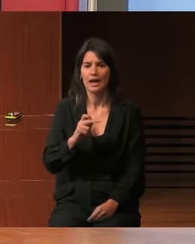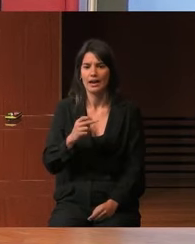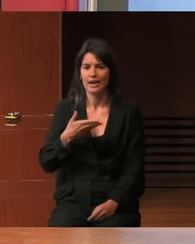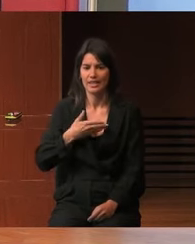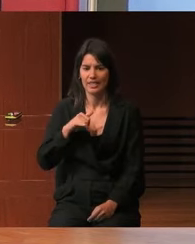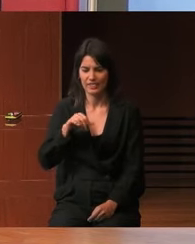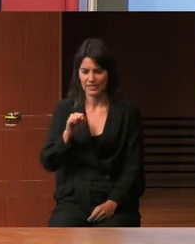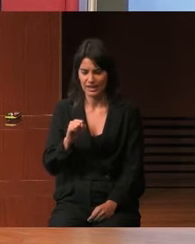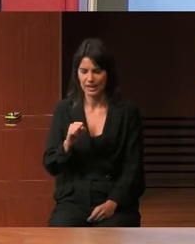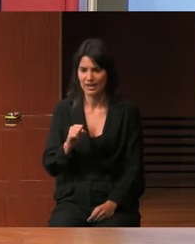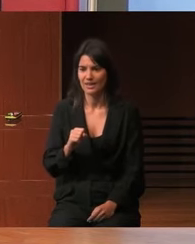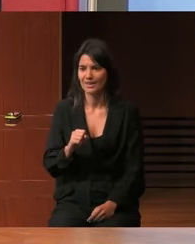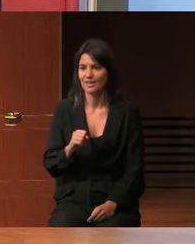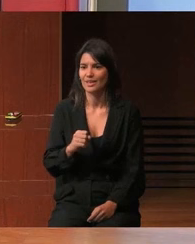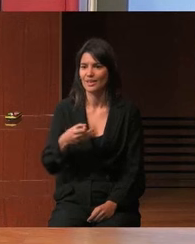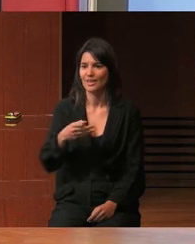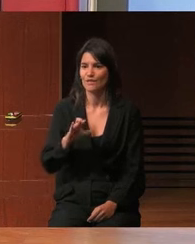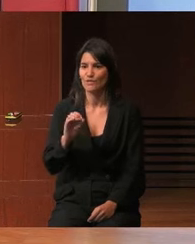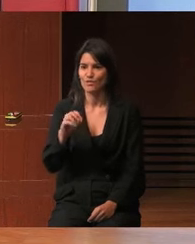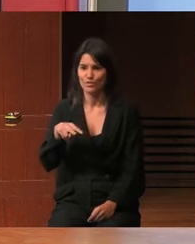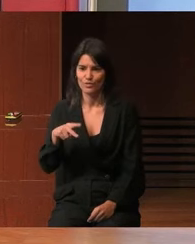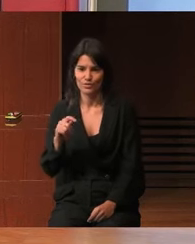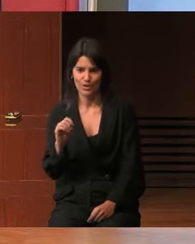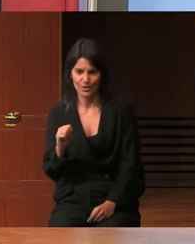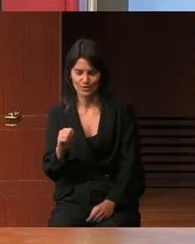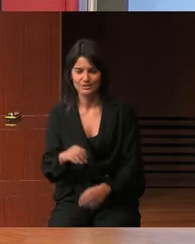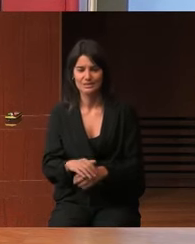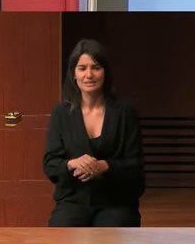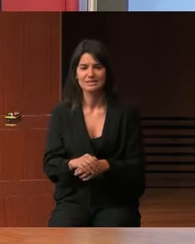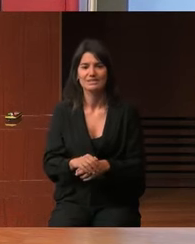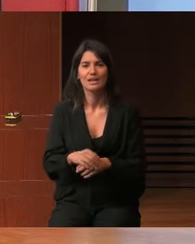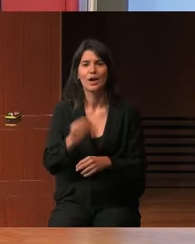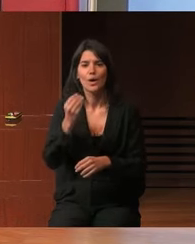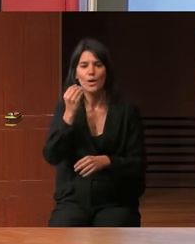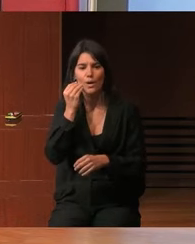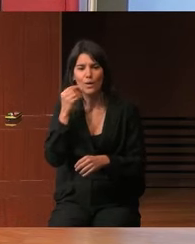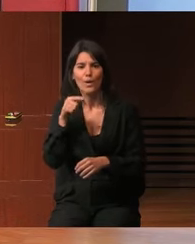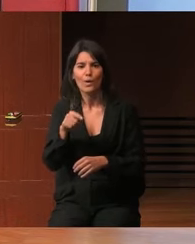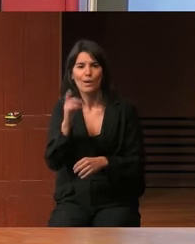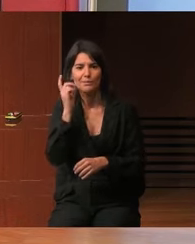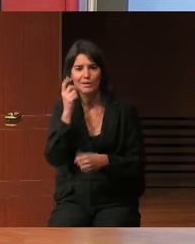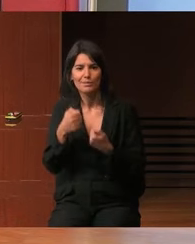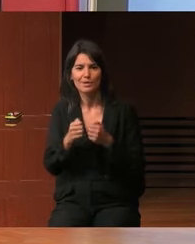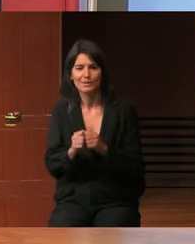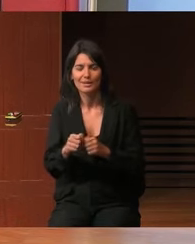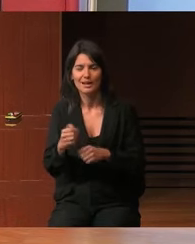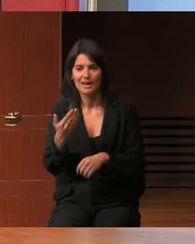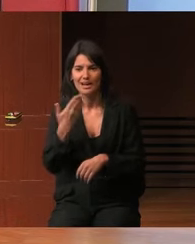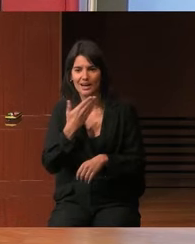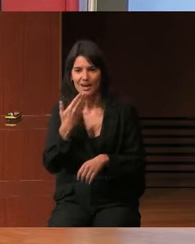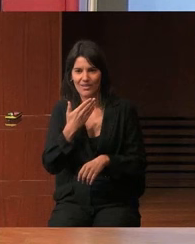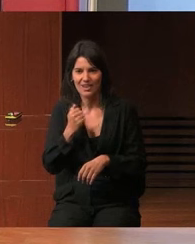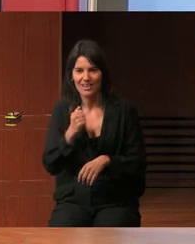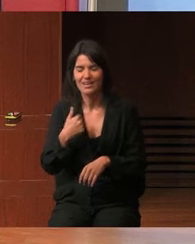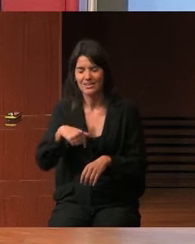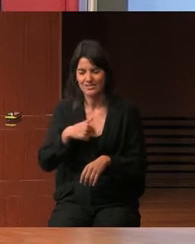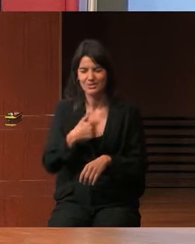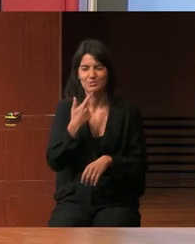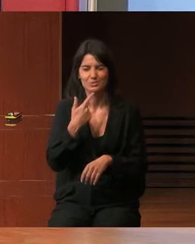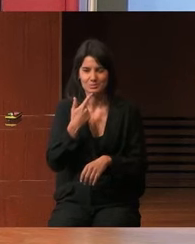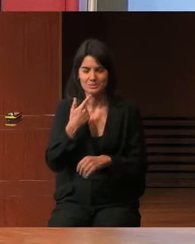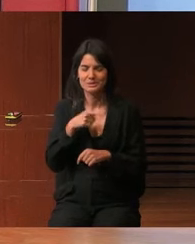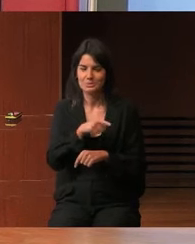ou pesquisarmos como how to niche your phone into class, nós vamos perceber que criámos